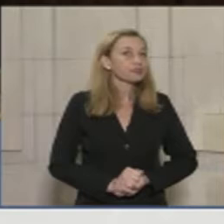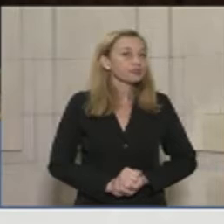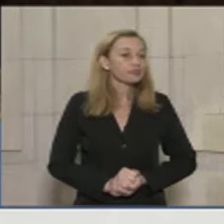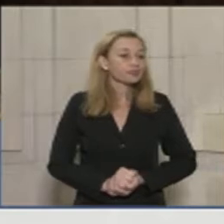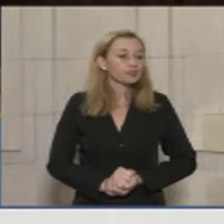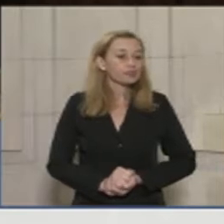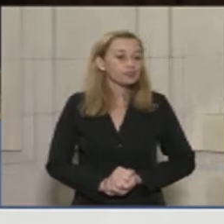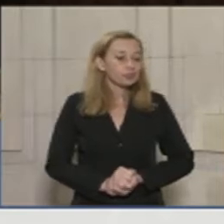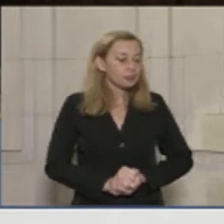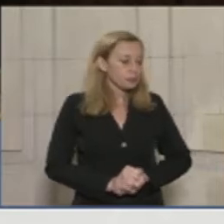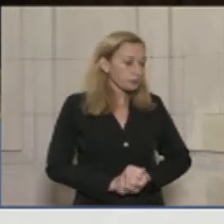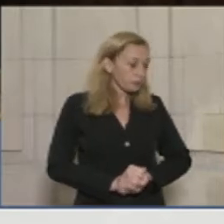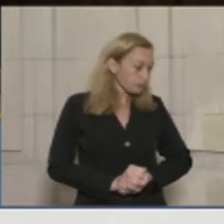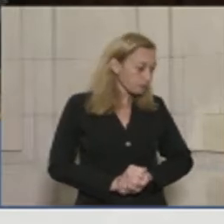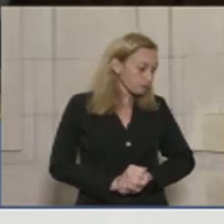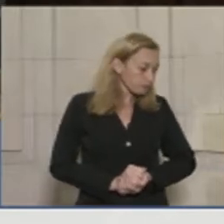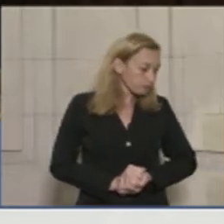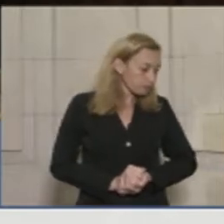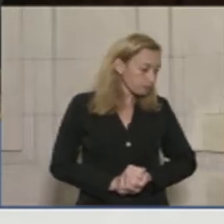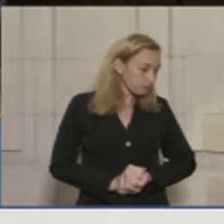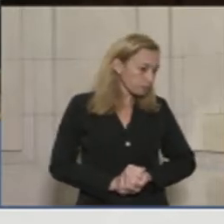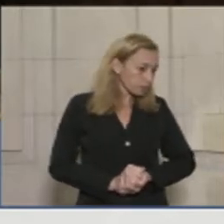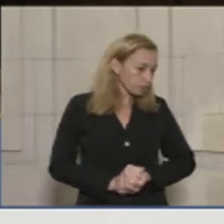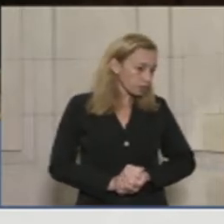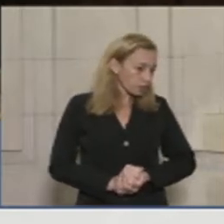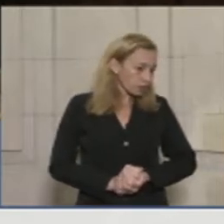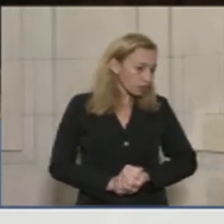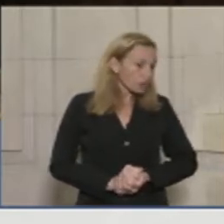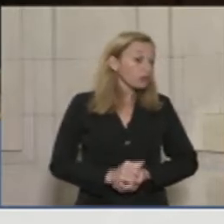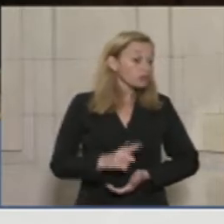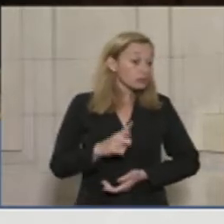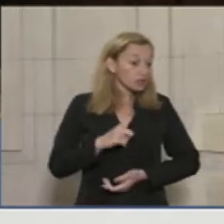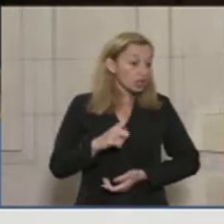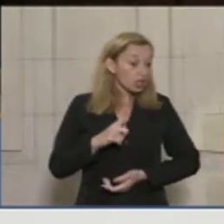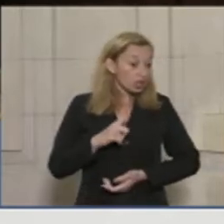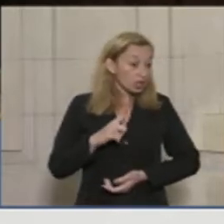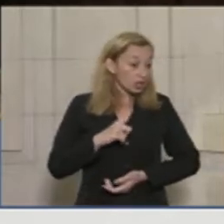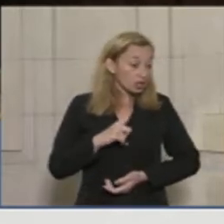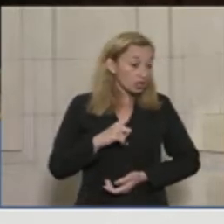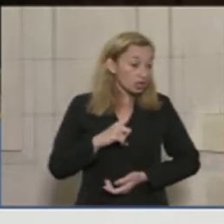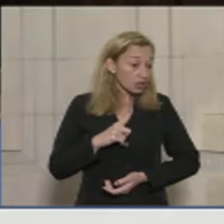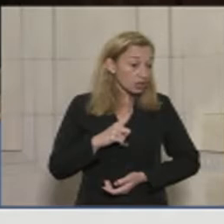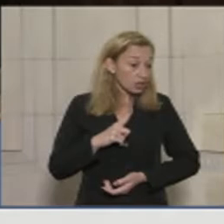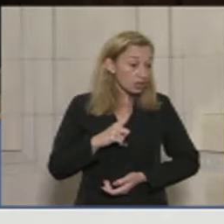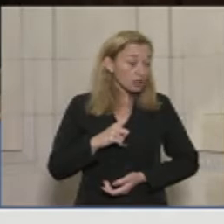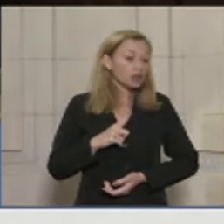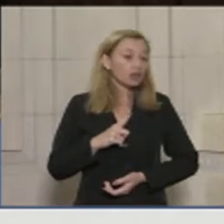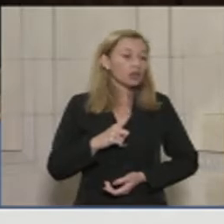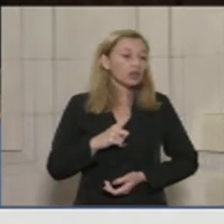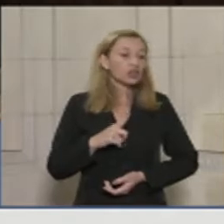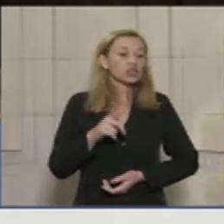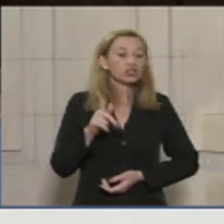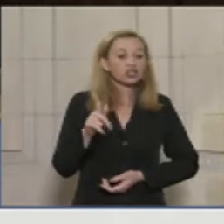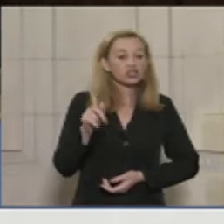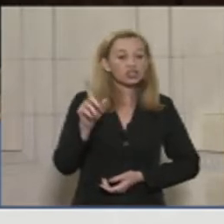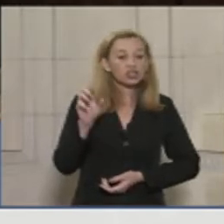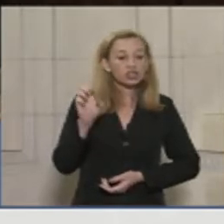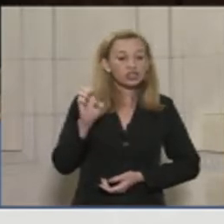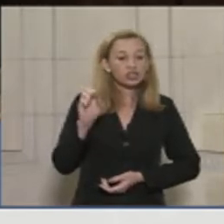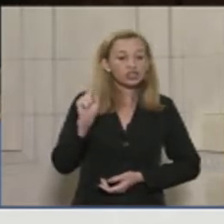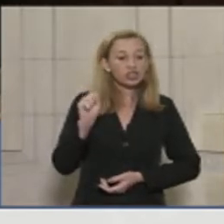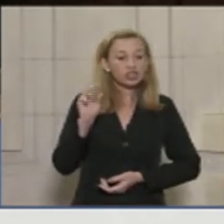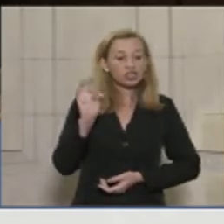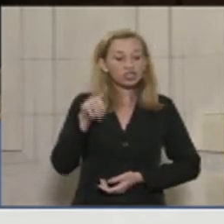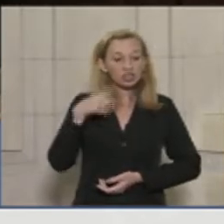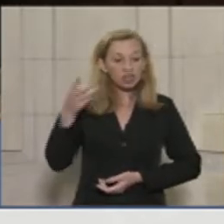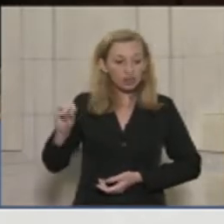ter uma gestão escolar informatizada. Eles não têm acesso a